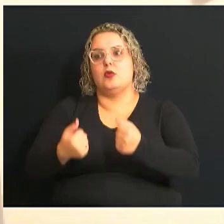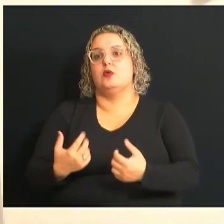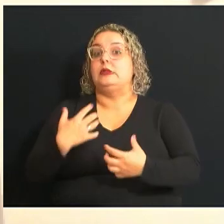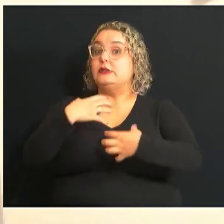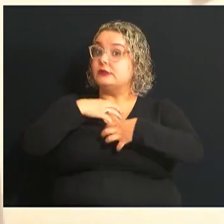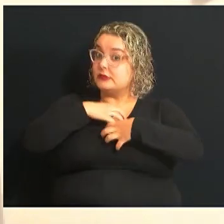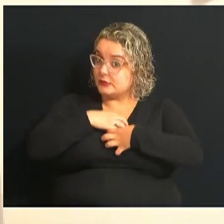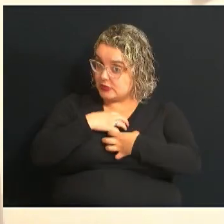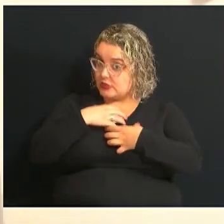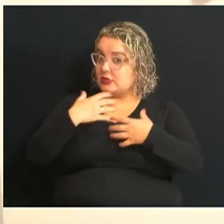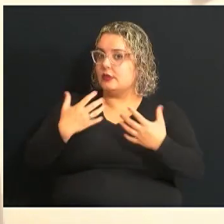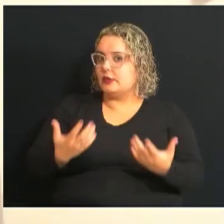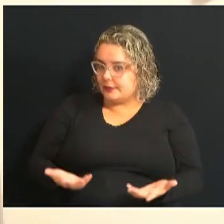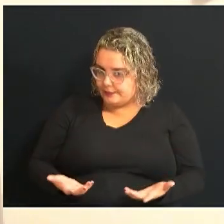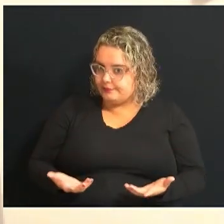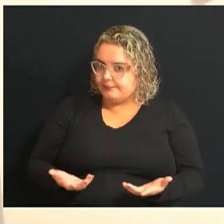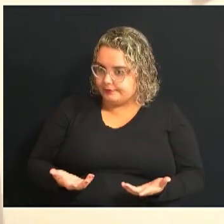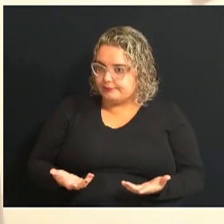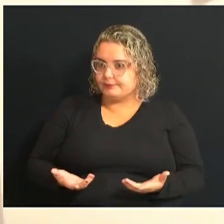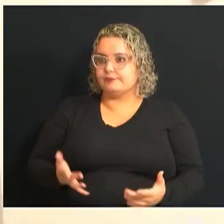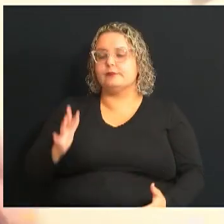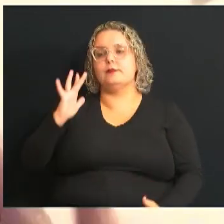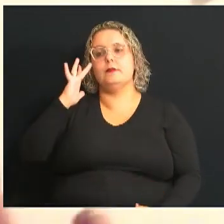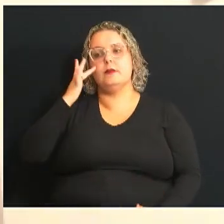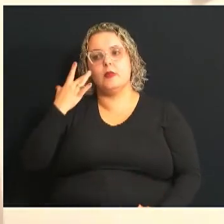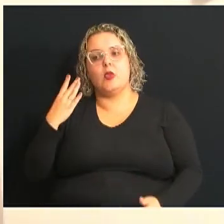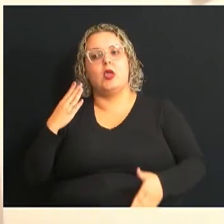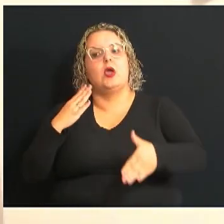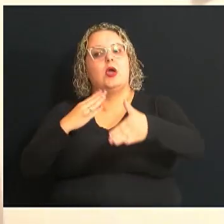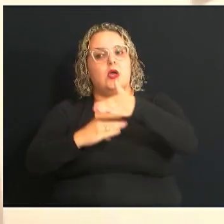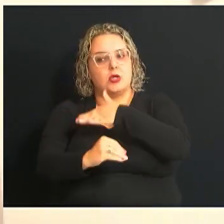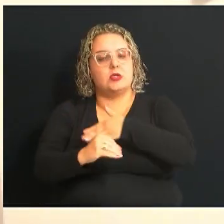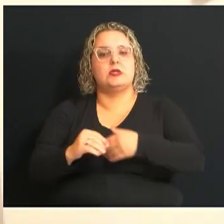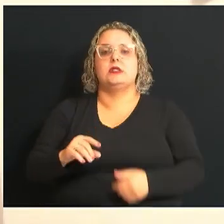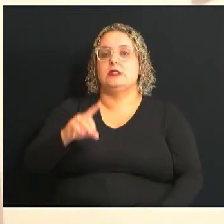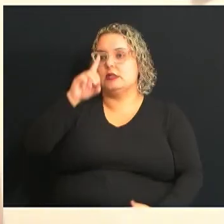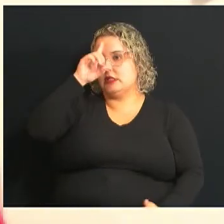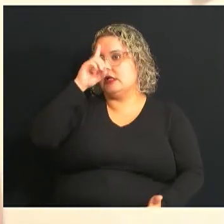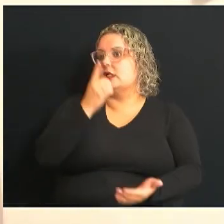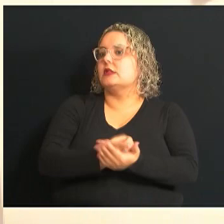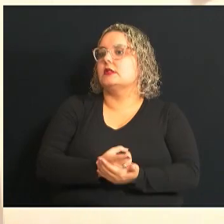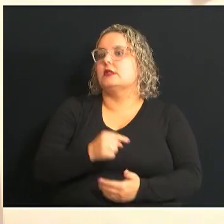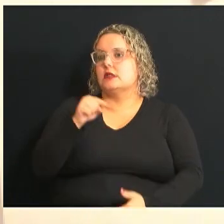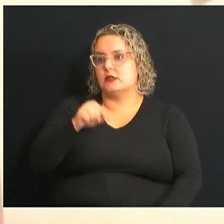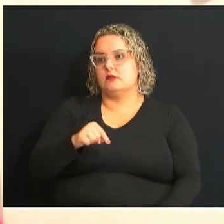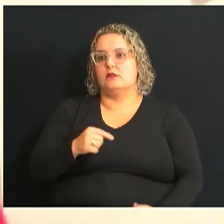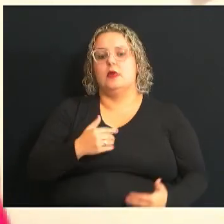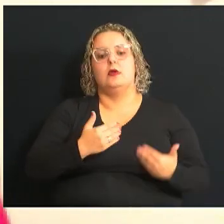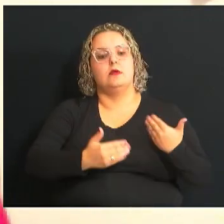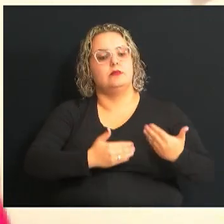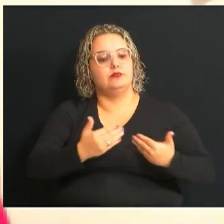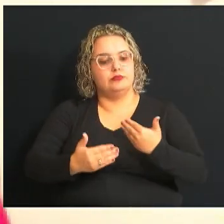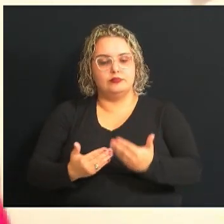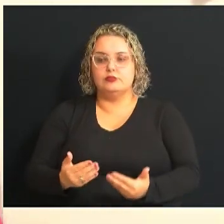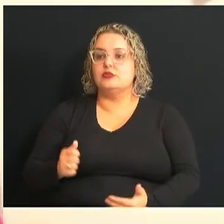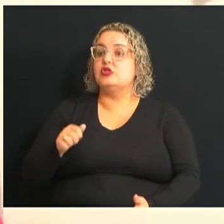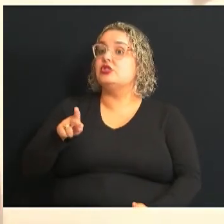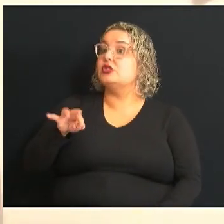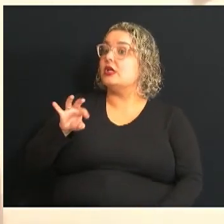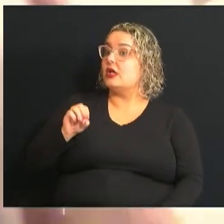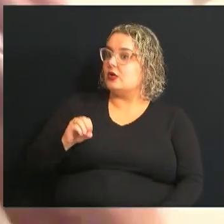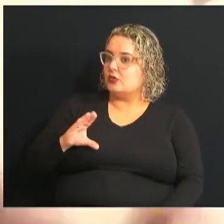emocional, né? Então eu acho que migrar e tomar essa decisão é um processo de autoconhecimento